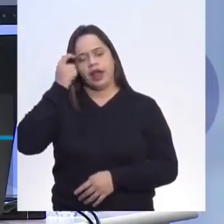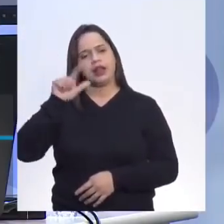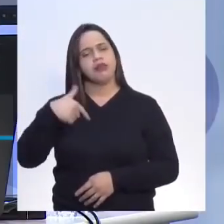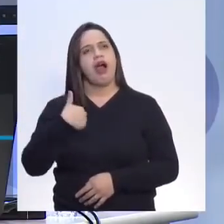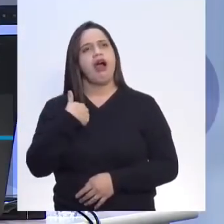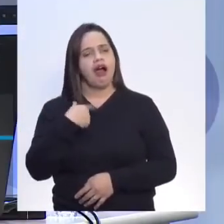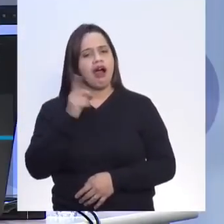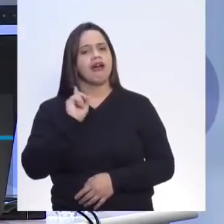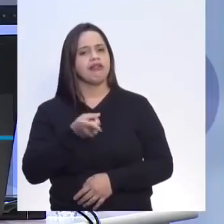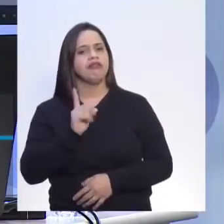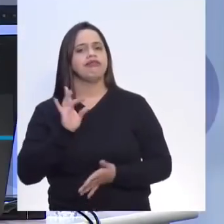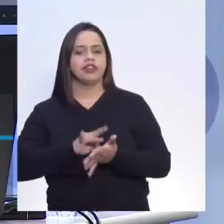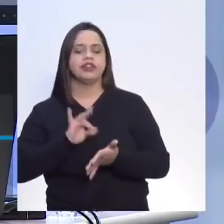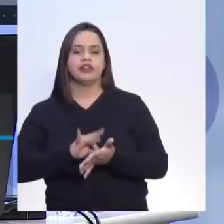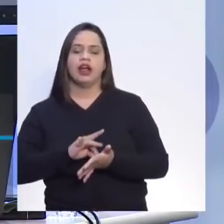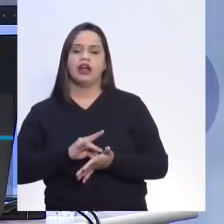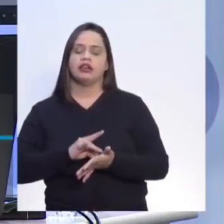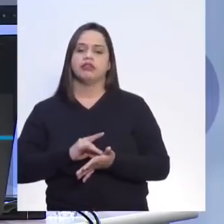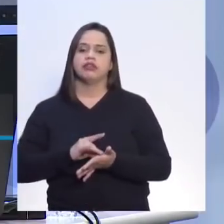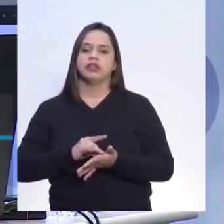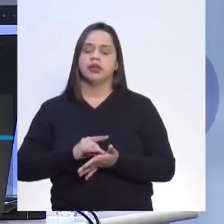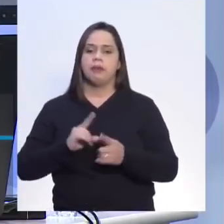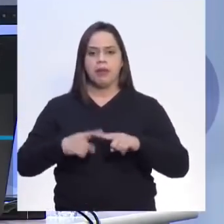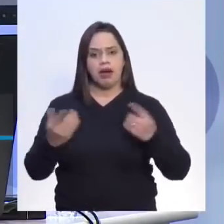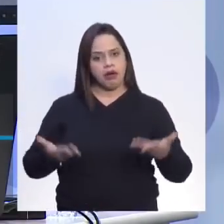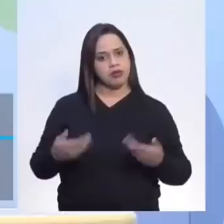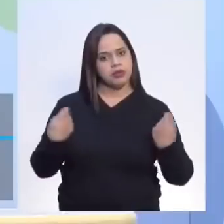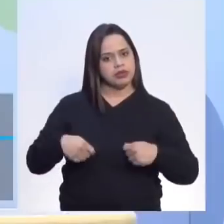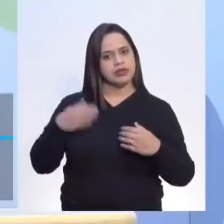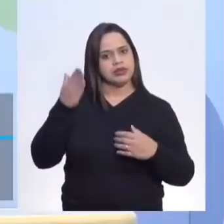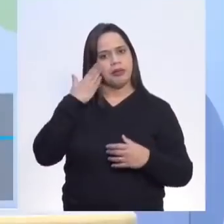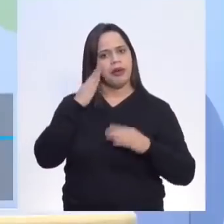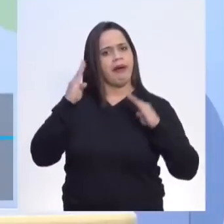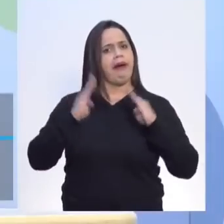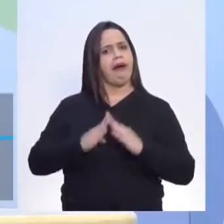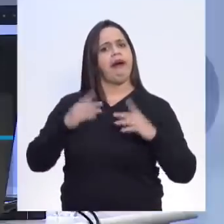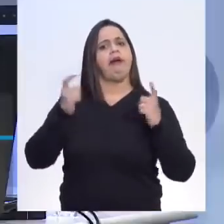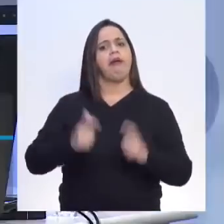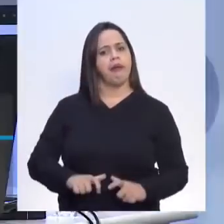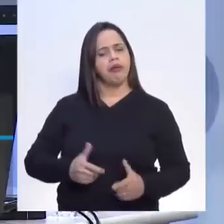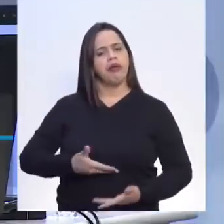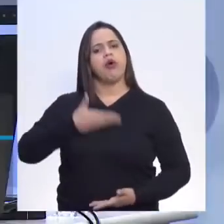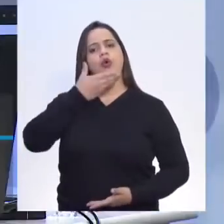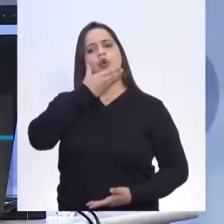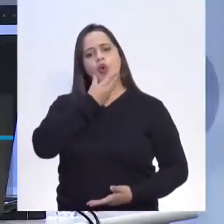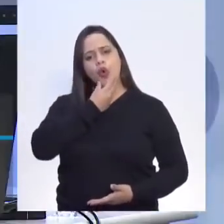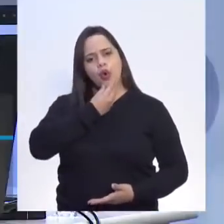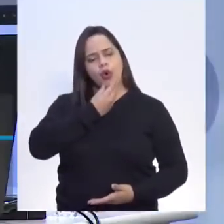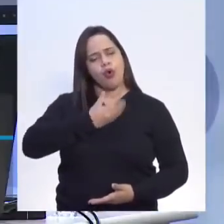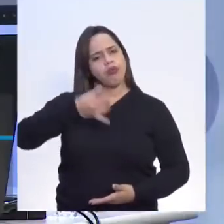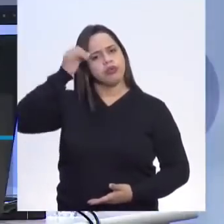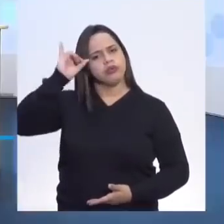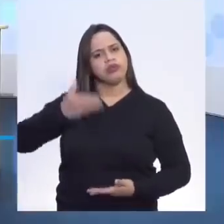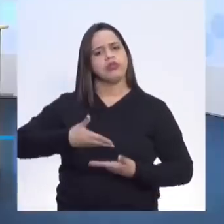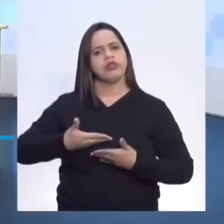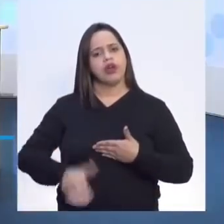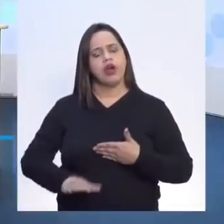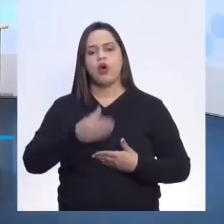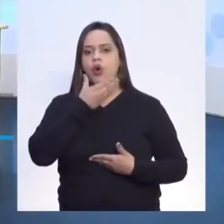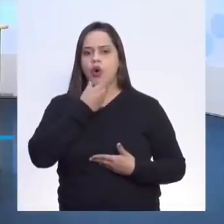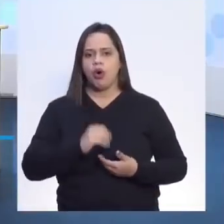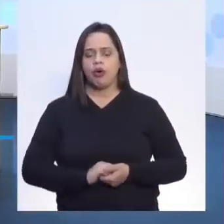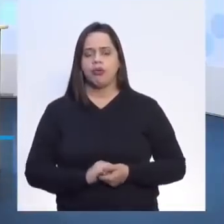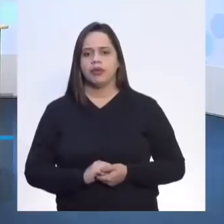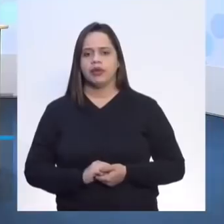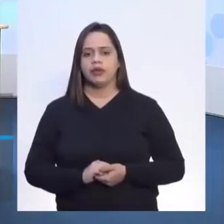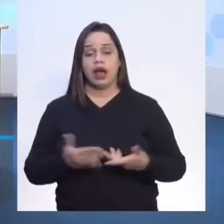lógica, agora precisava saber o quê? Onde morava quem, Andréia? O Minotauro. Minotauro. Então, vamos lá. Onde morava o Minotauro? Aí